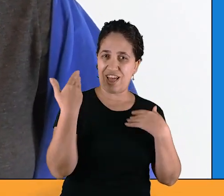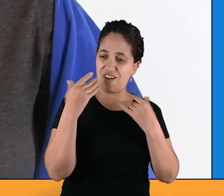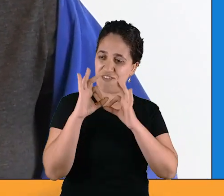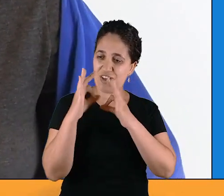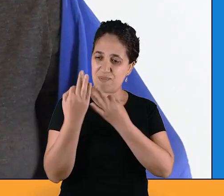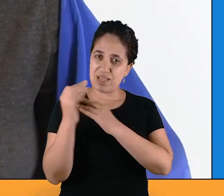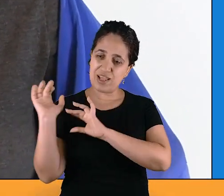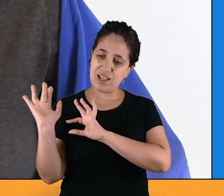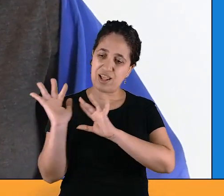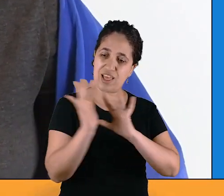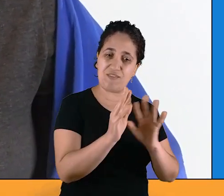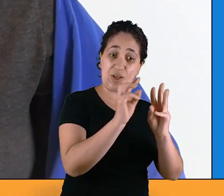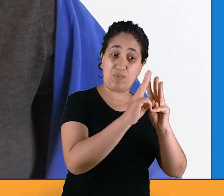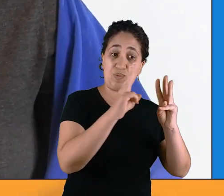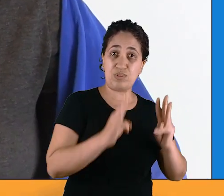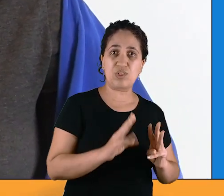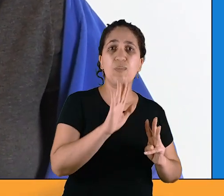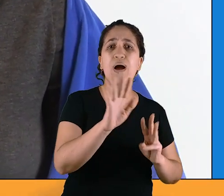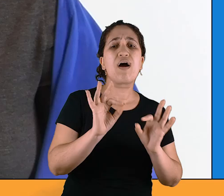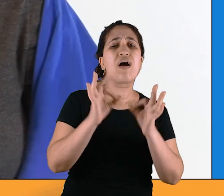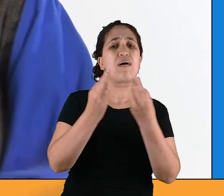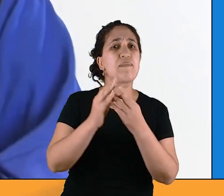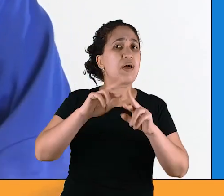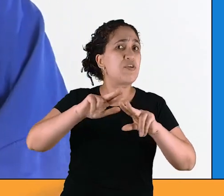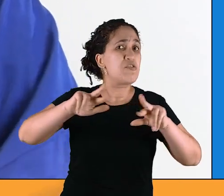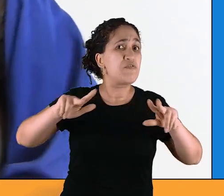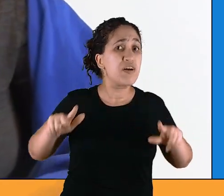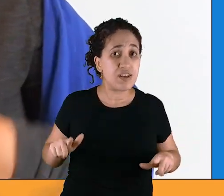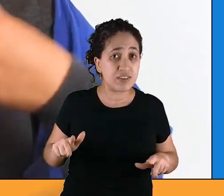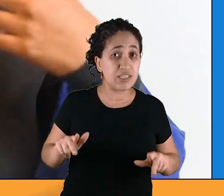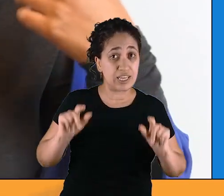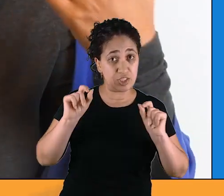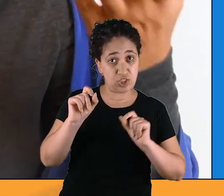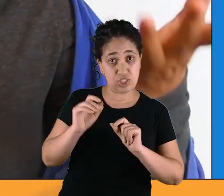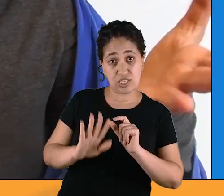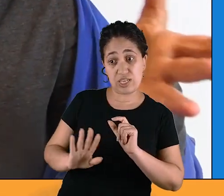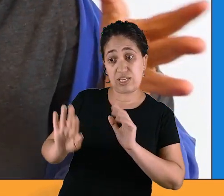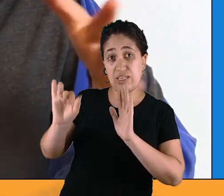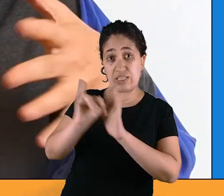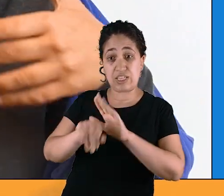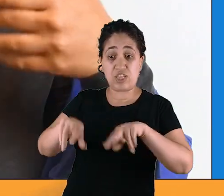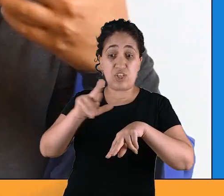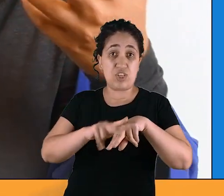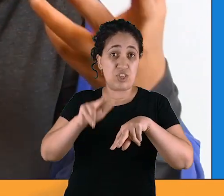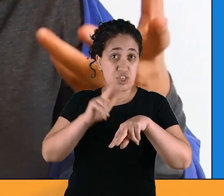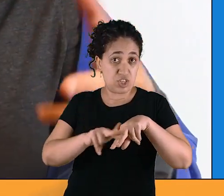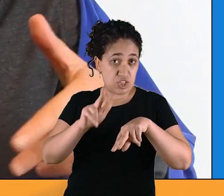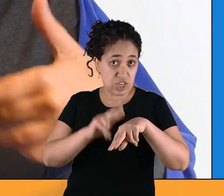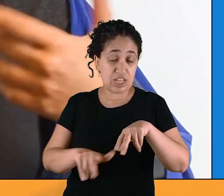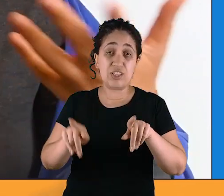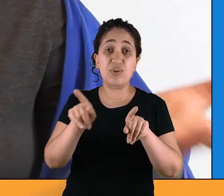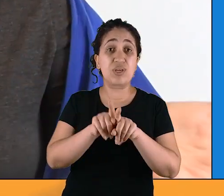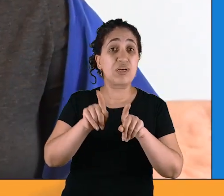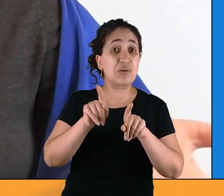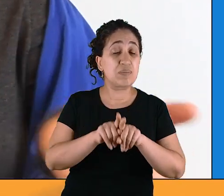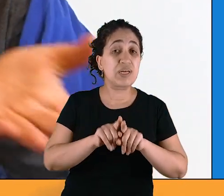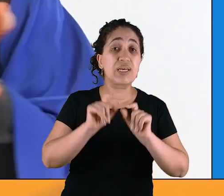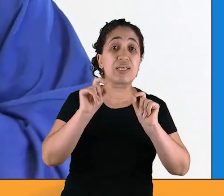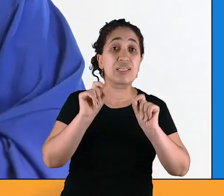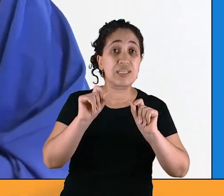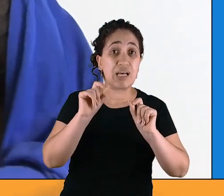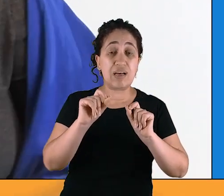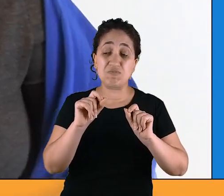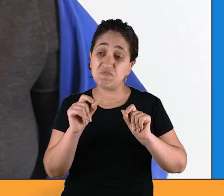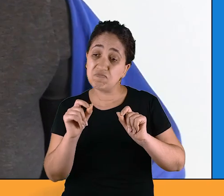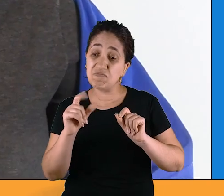com a família. As famílias elas são diversas, tanto na questão de identidade de gênero, de orientação sexual, como também